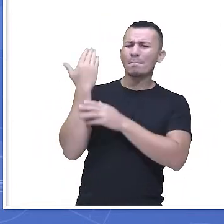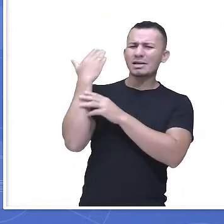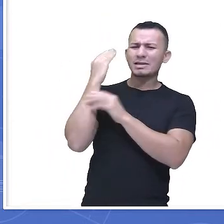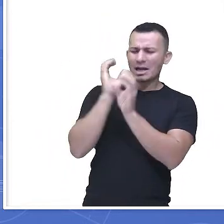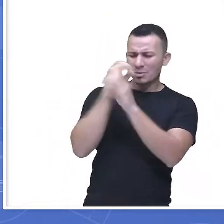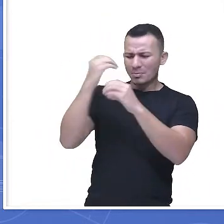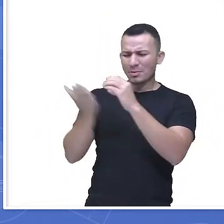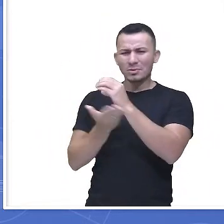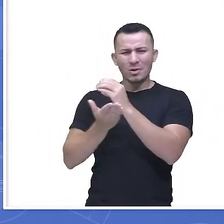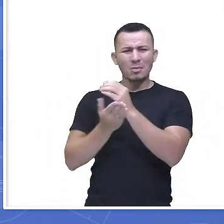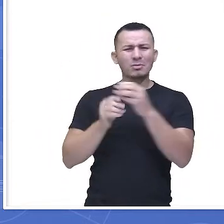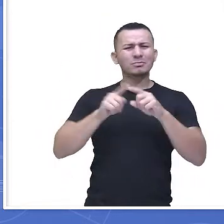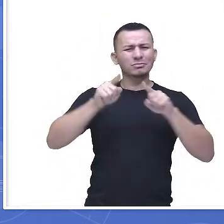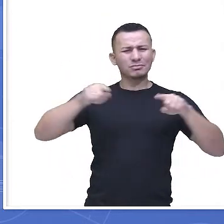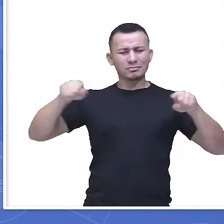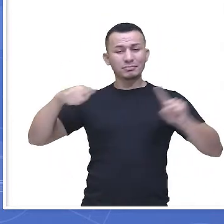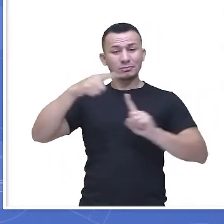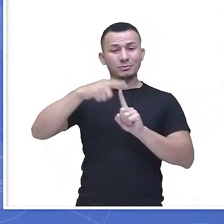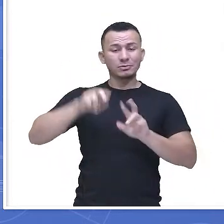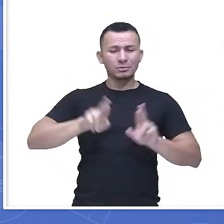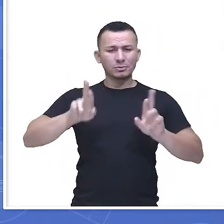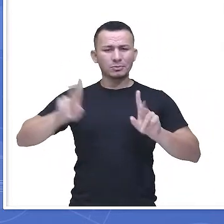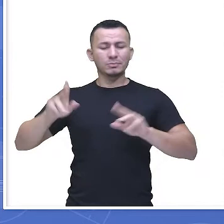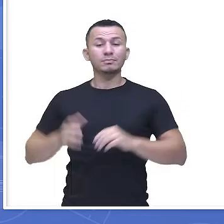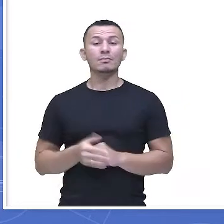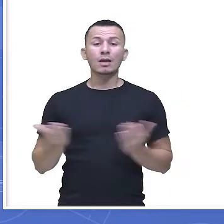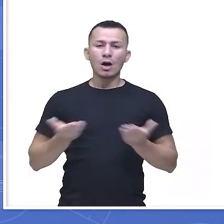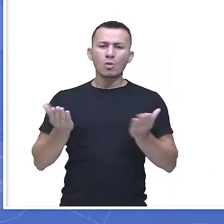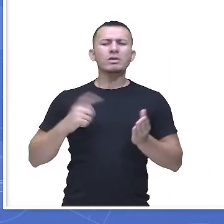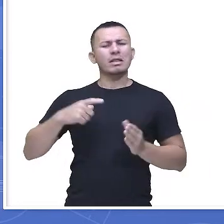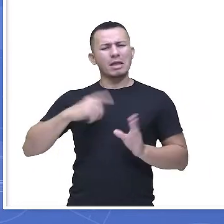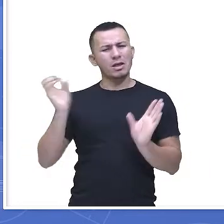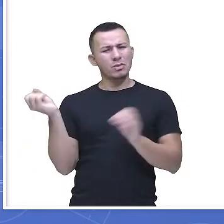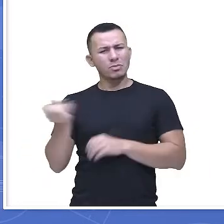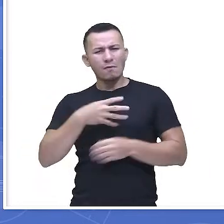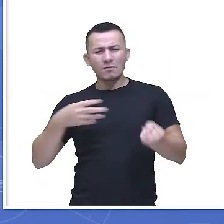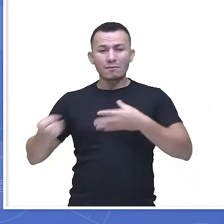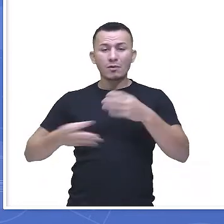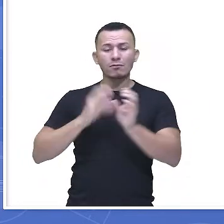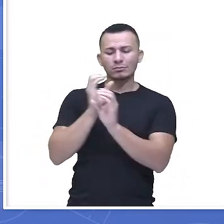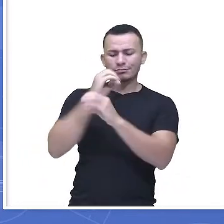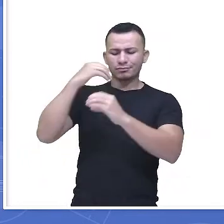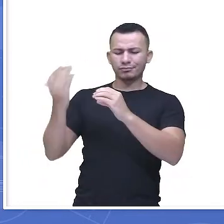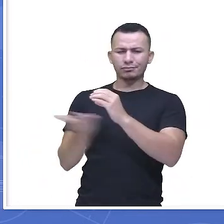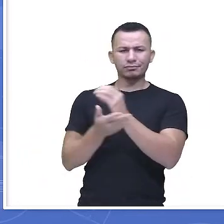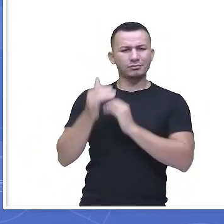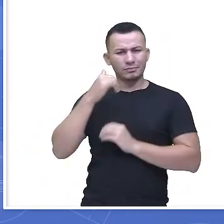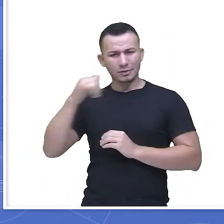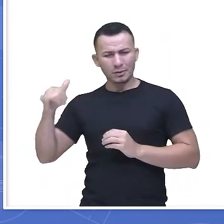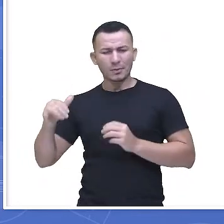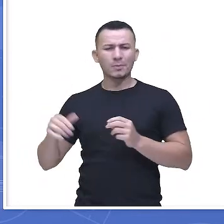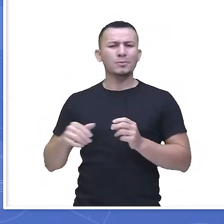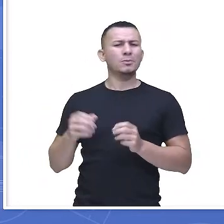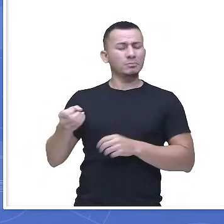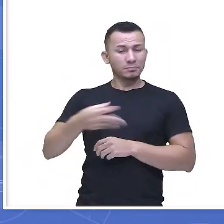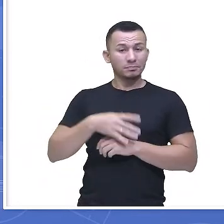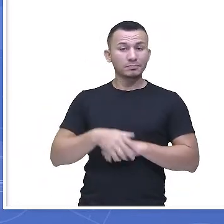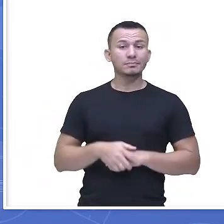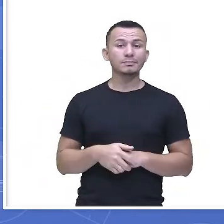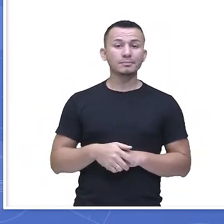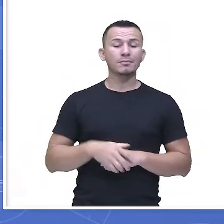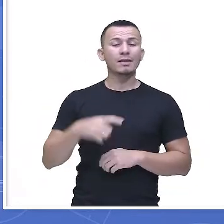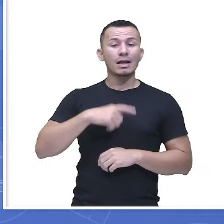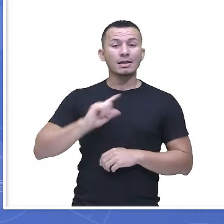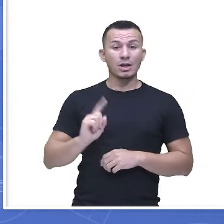antigos usavam. Hoje a gente tem vários tipos de microscópio, desde microscópio eletrônico, e esse que eu trouxe para vocês aqui